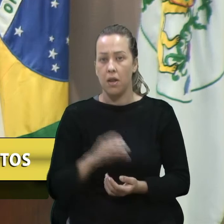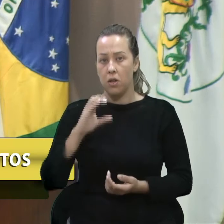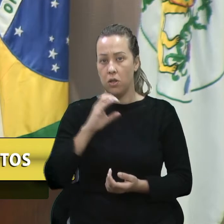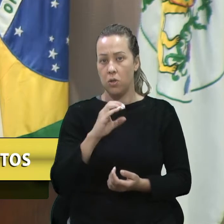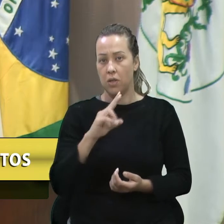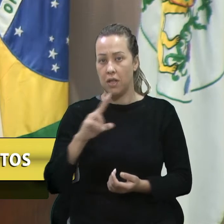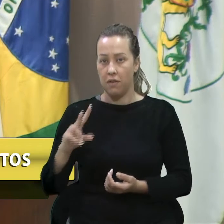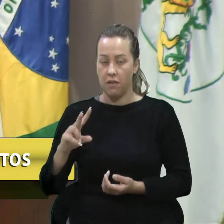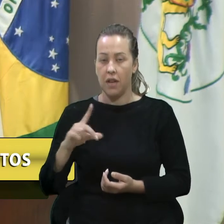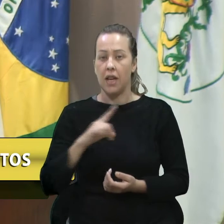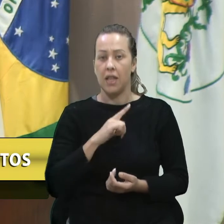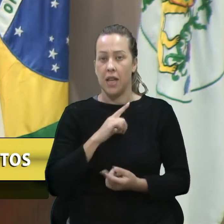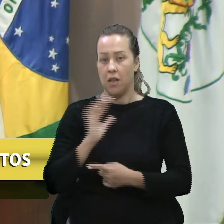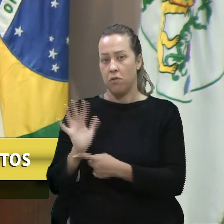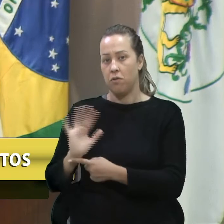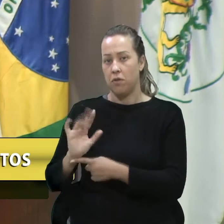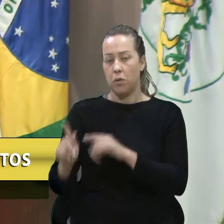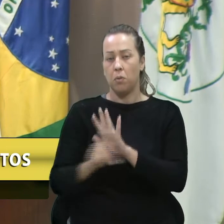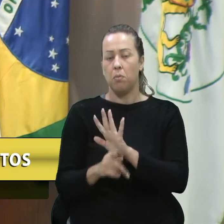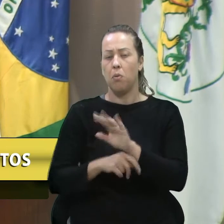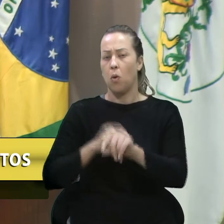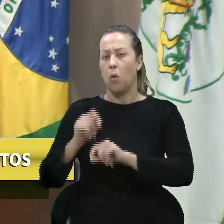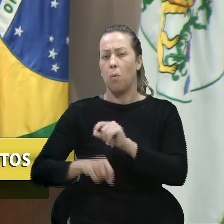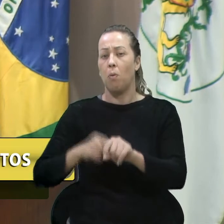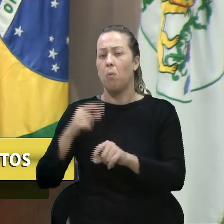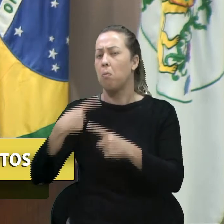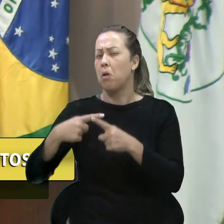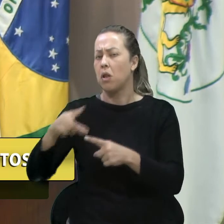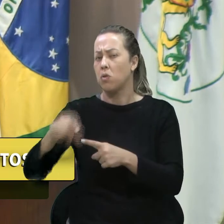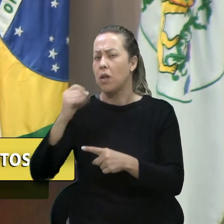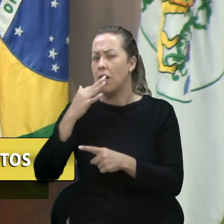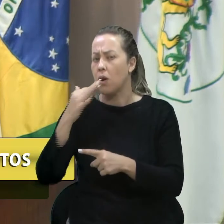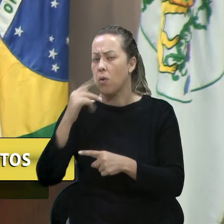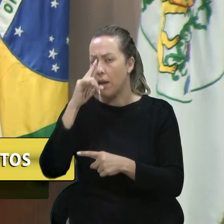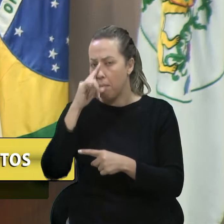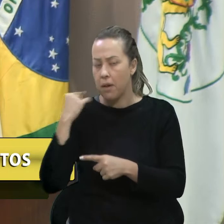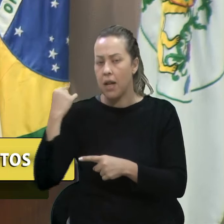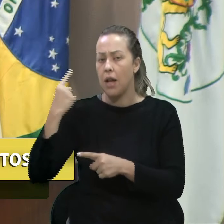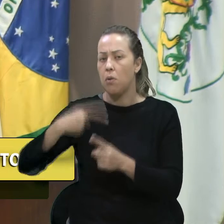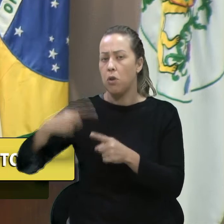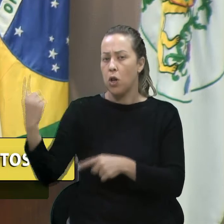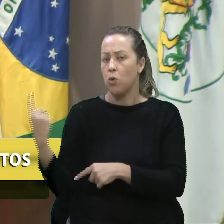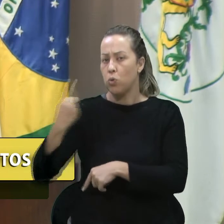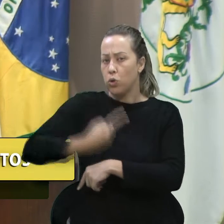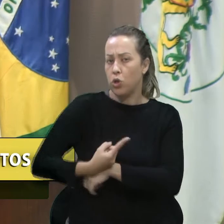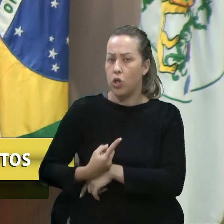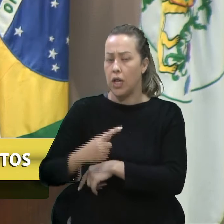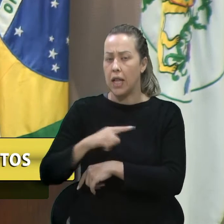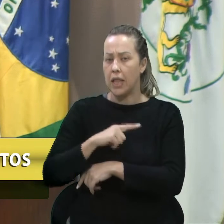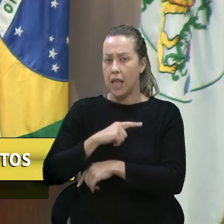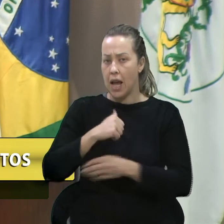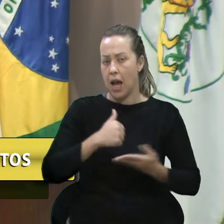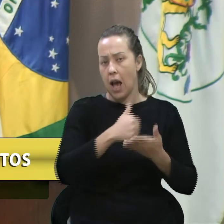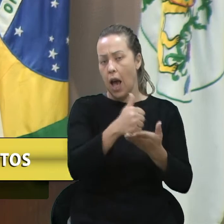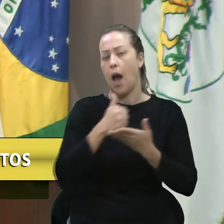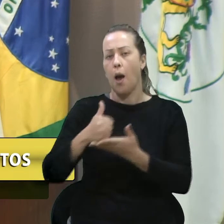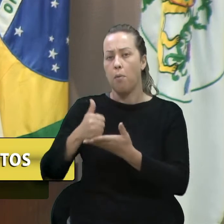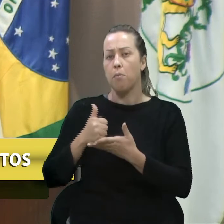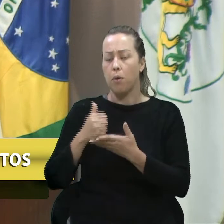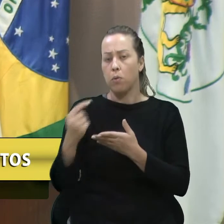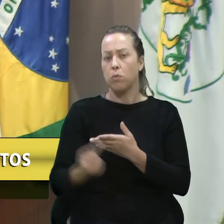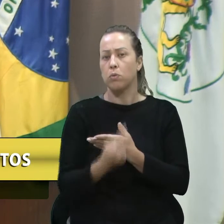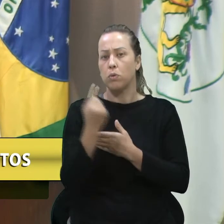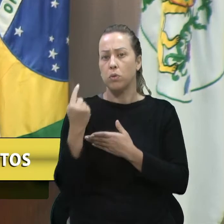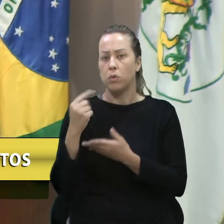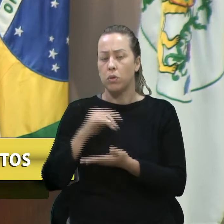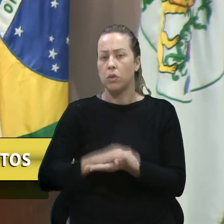que tem ali o motivo da cor, o porquê da data, né? E temos os nossos apoiadores, dentre um deles é o